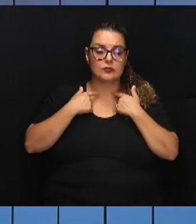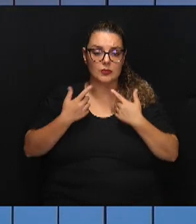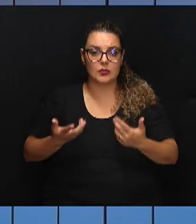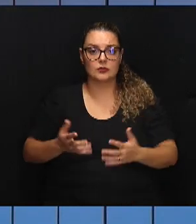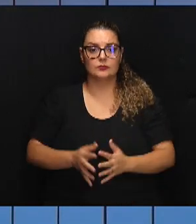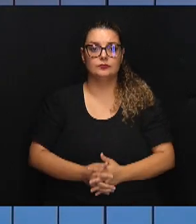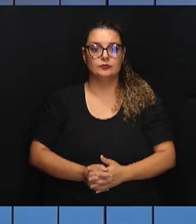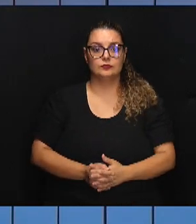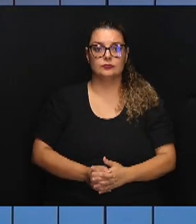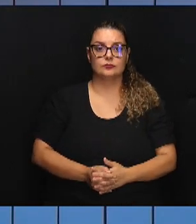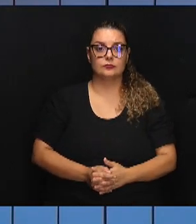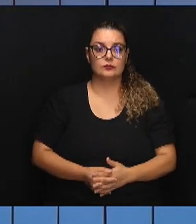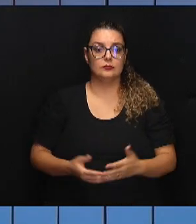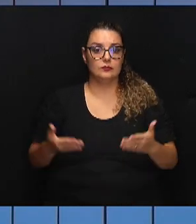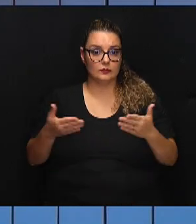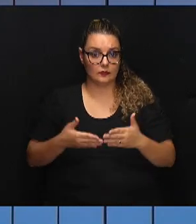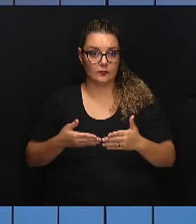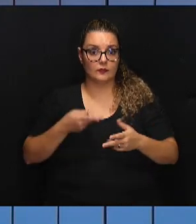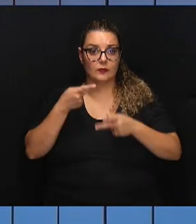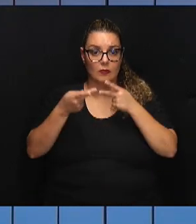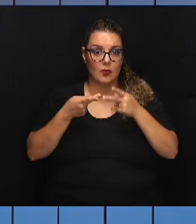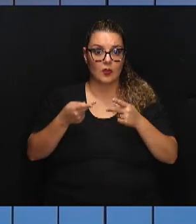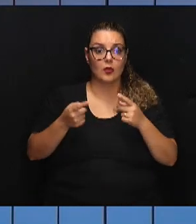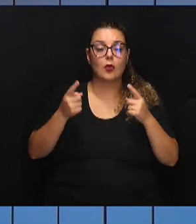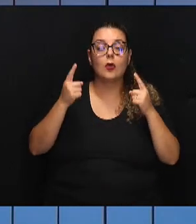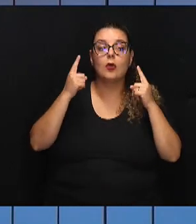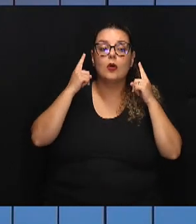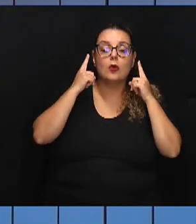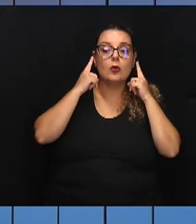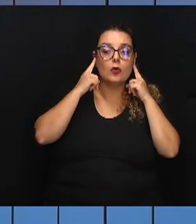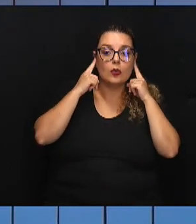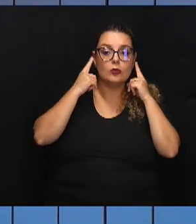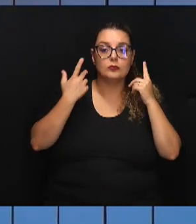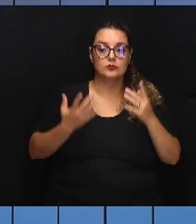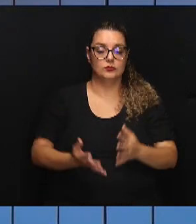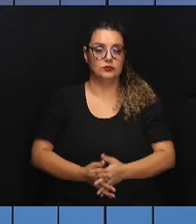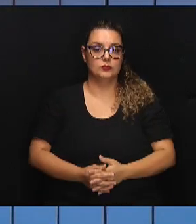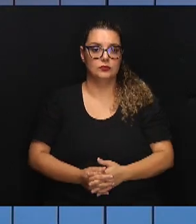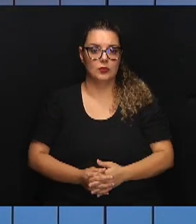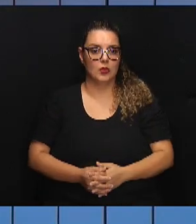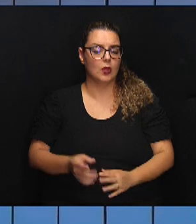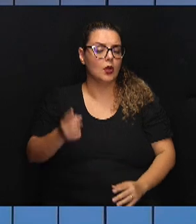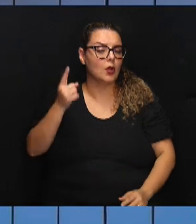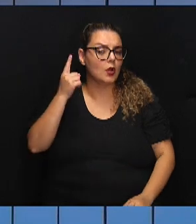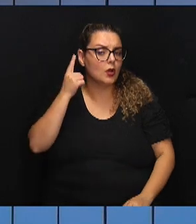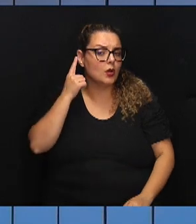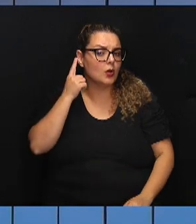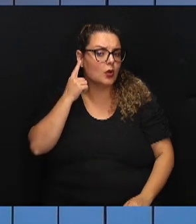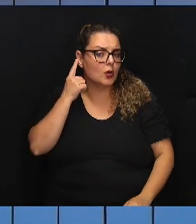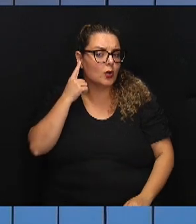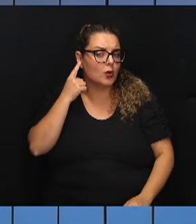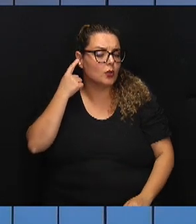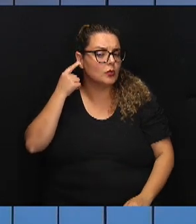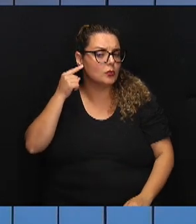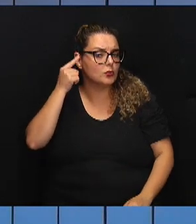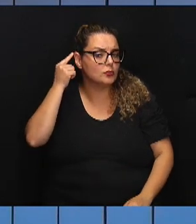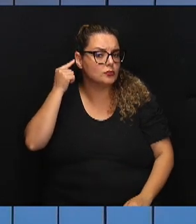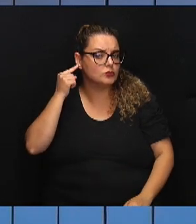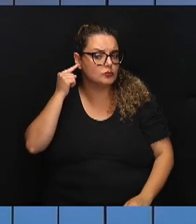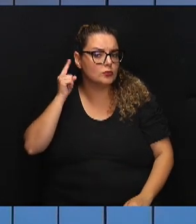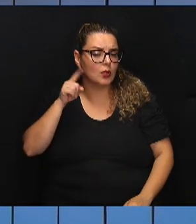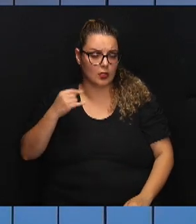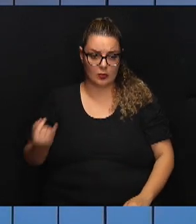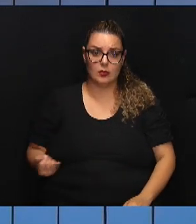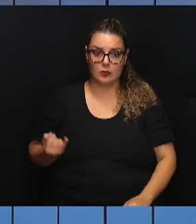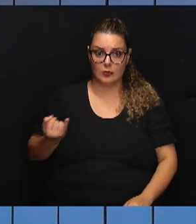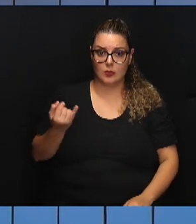o nariz. Agora a gente vai falar sobre os ouvidos. Os ouvidos, eles são uma estrutura muito importante, né,